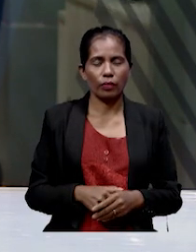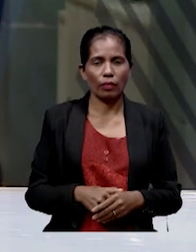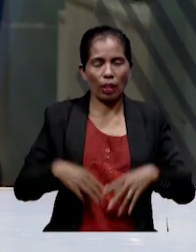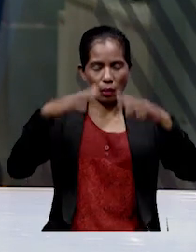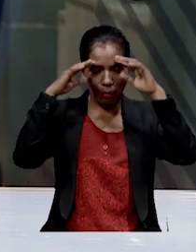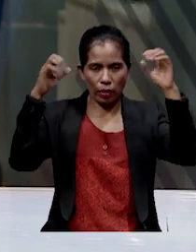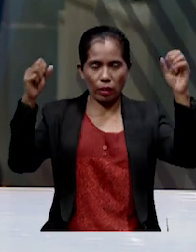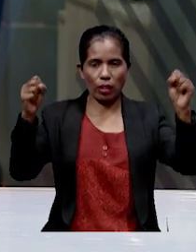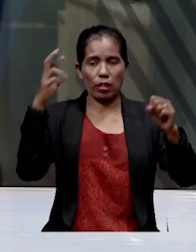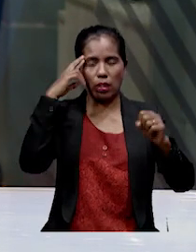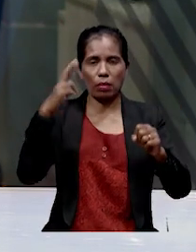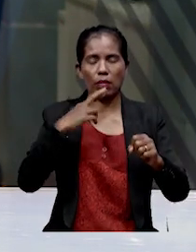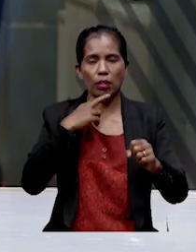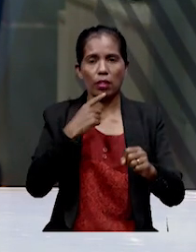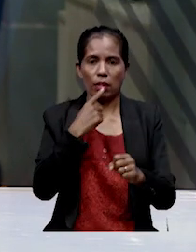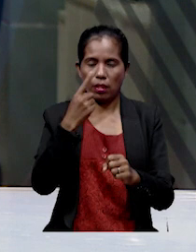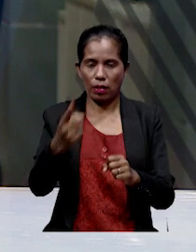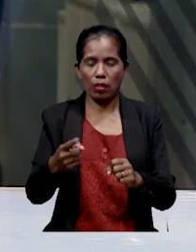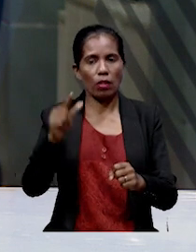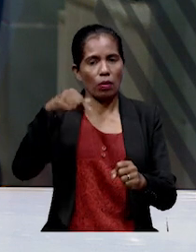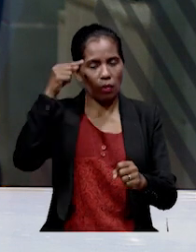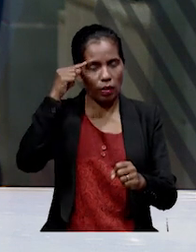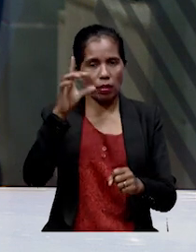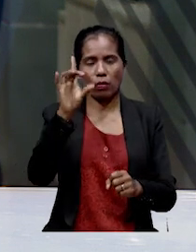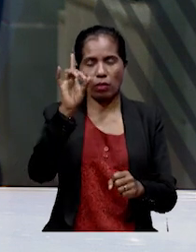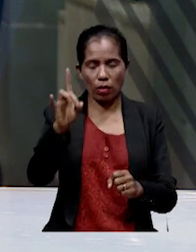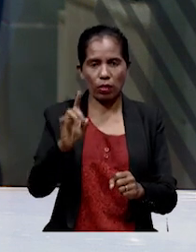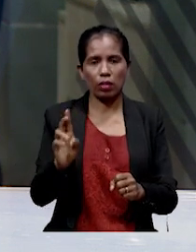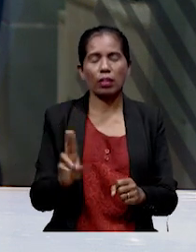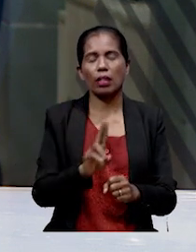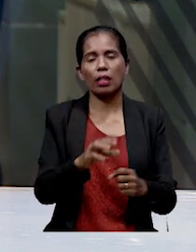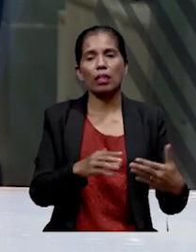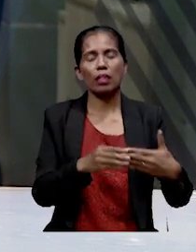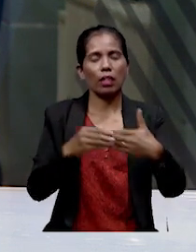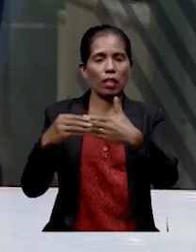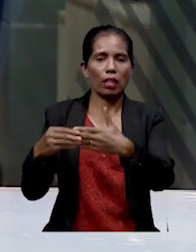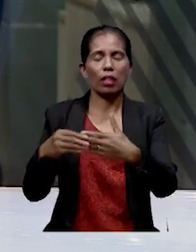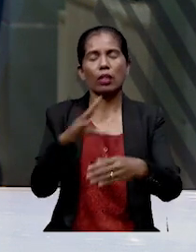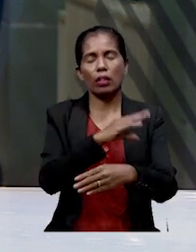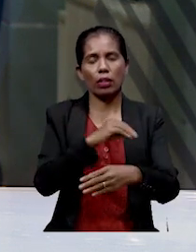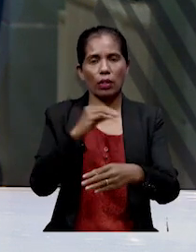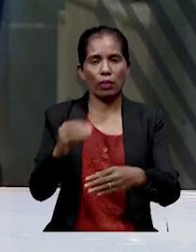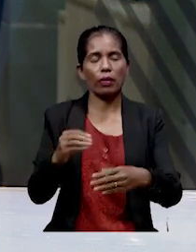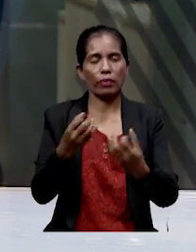Presidente Republike Zuzi Ramazorta hatete, Guvern Dawalu se ukun to mandato rematah.